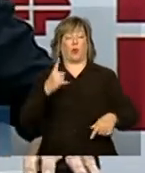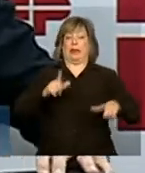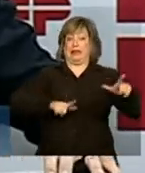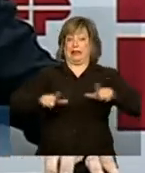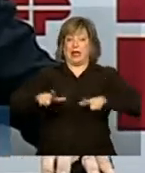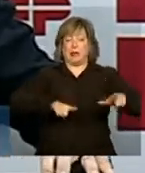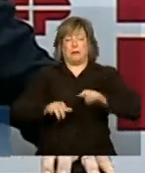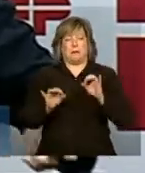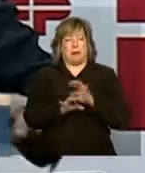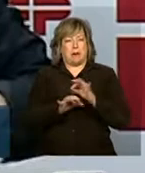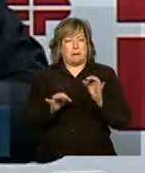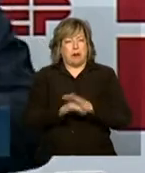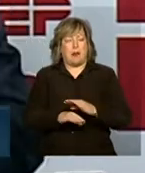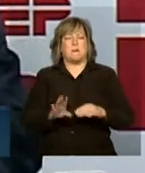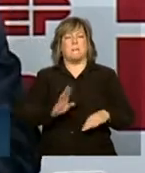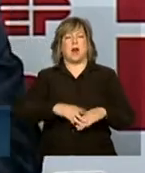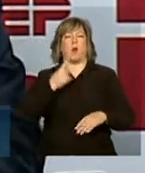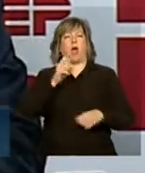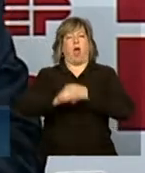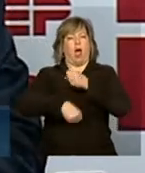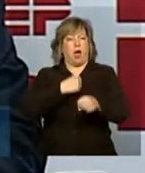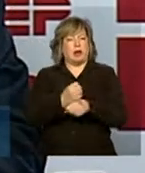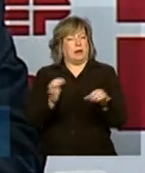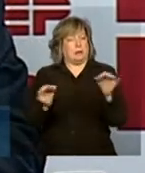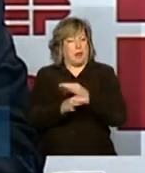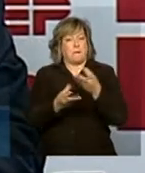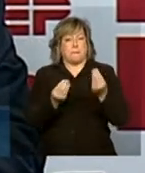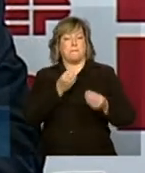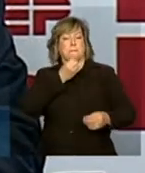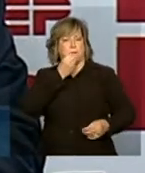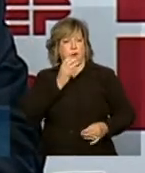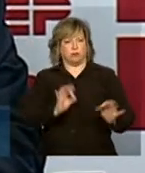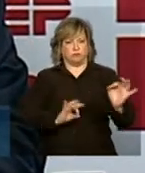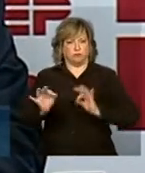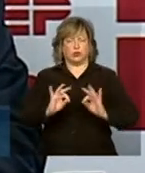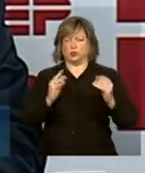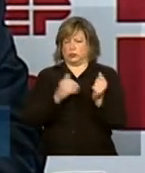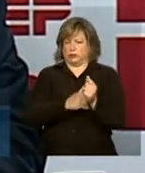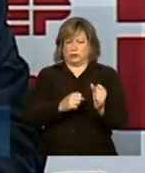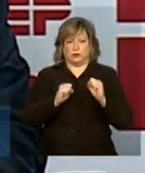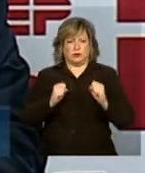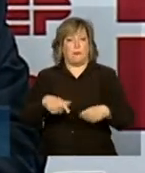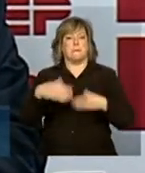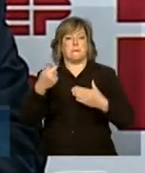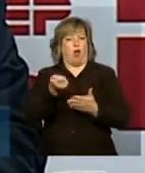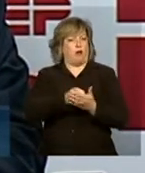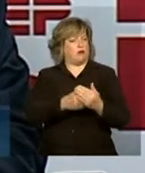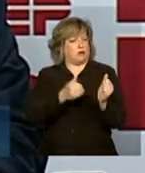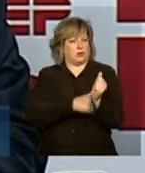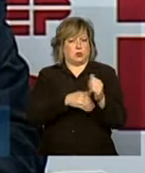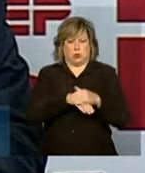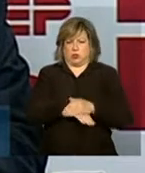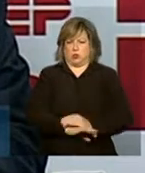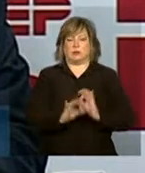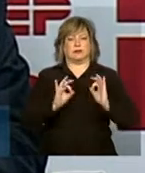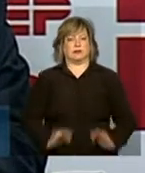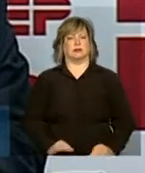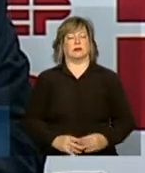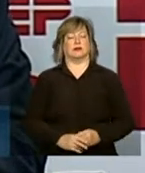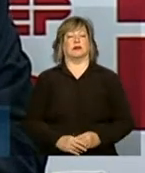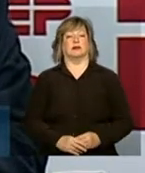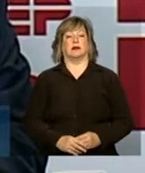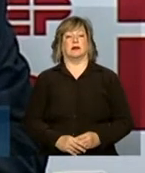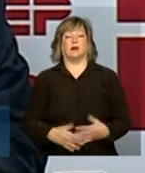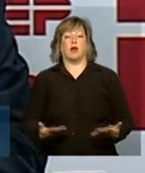de preparação, de mais de um ano de preparação, muito eficiente, muito competente. Todo o sigilo da prova foi mantido. Nós não